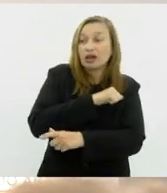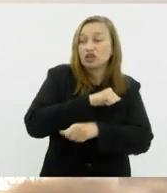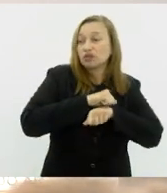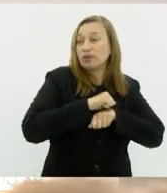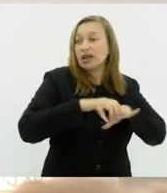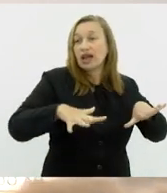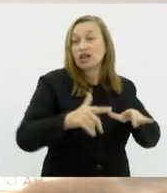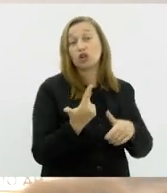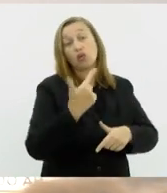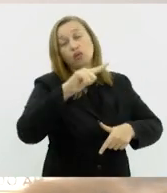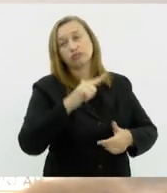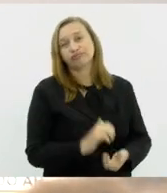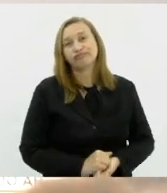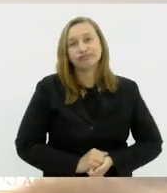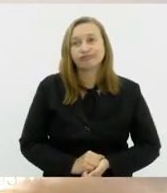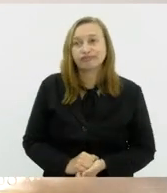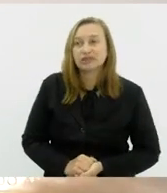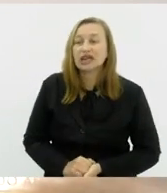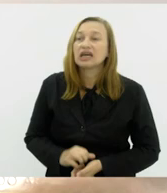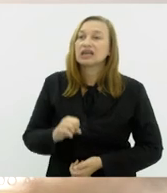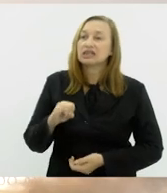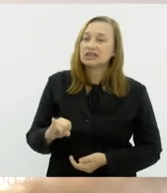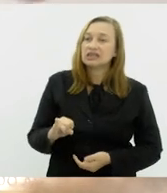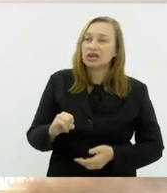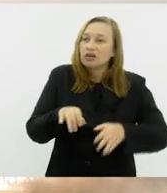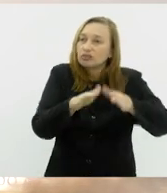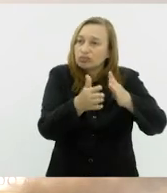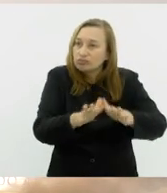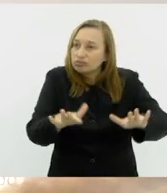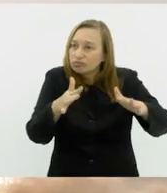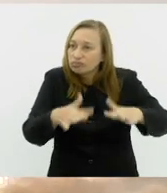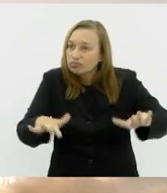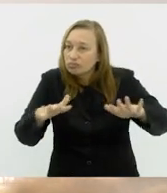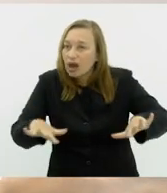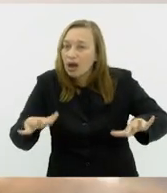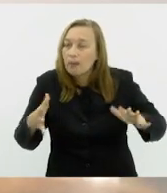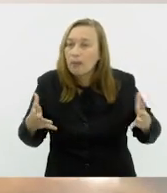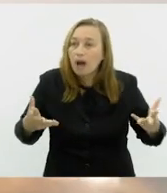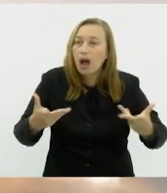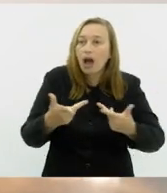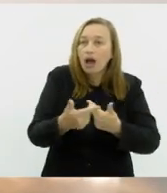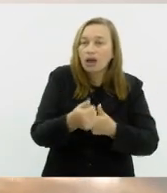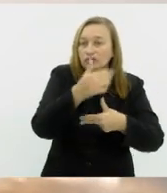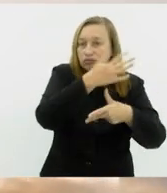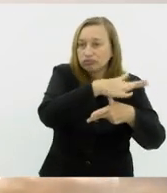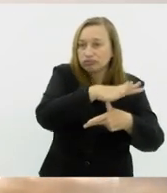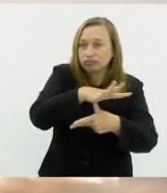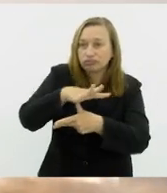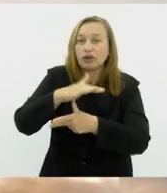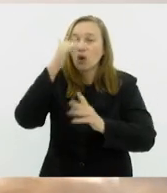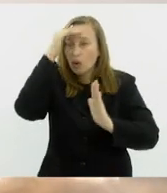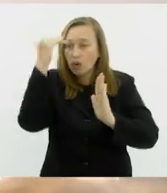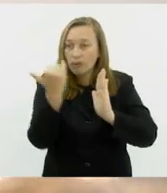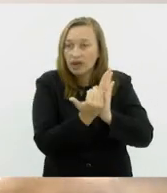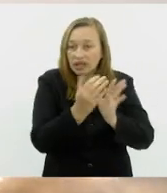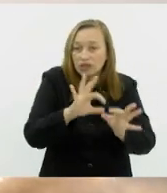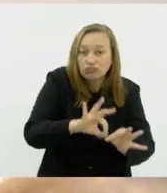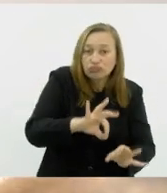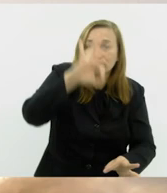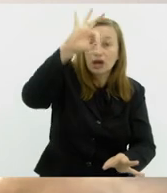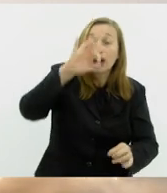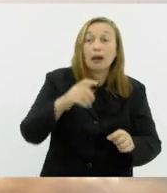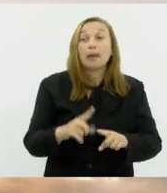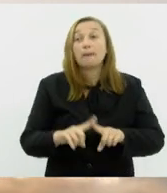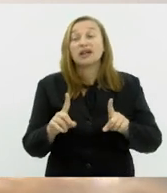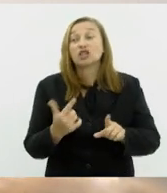esse helicóptero vai passar por outro lugar. Se passar no mar, excelente, desde que ele cumpra a distância. Mas tem